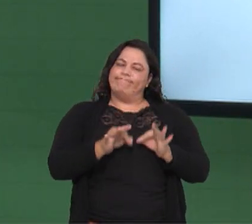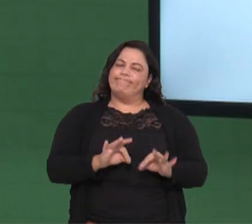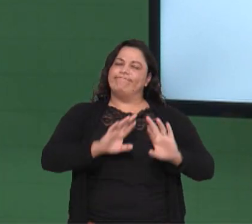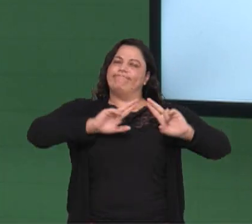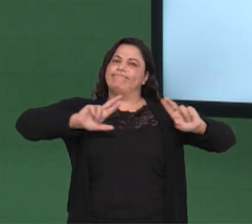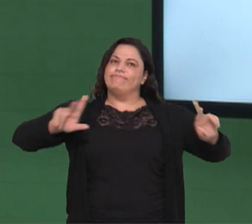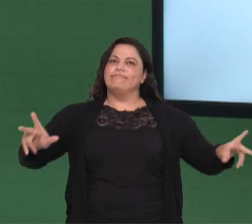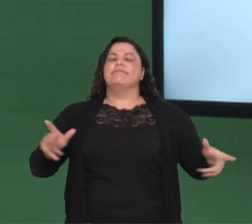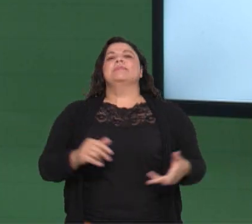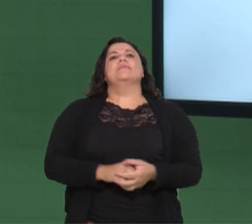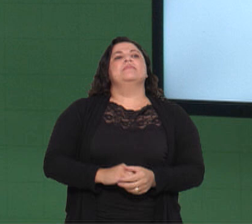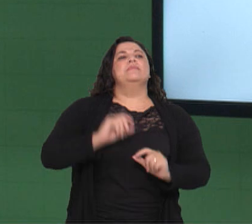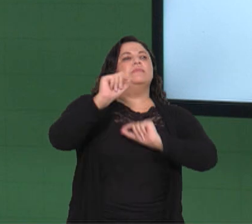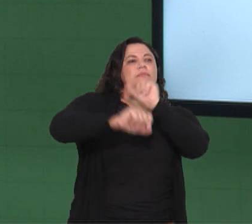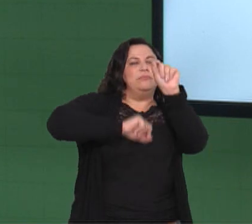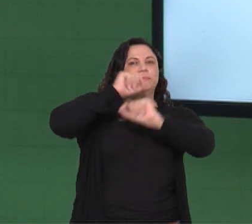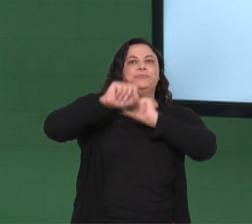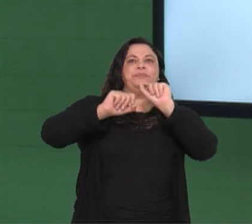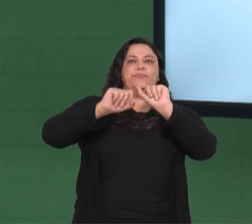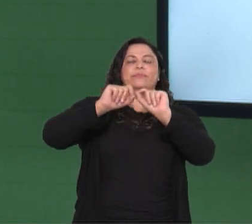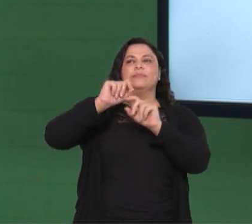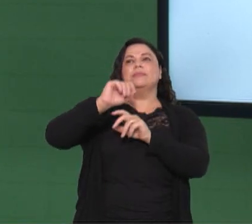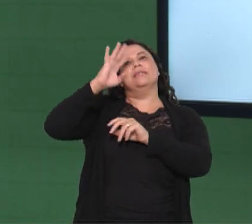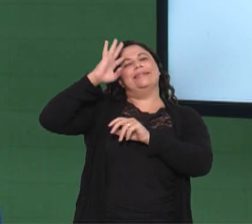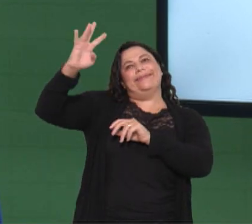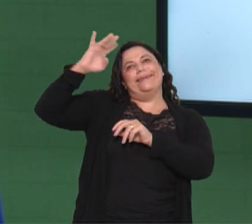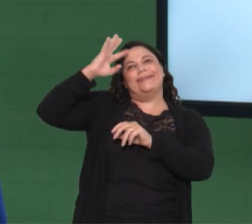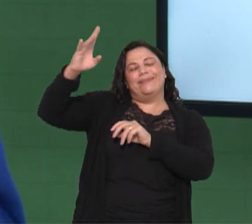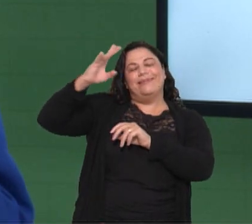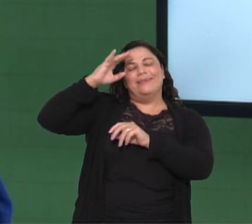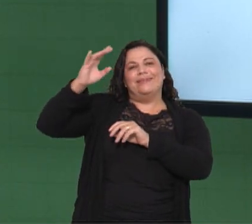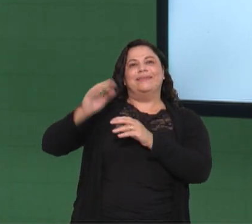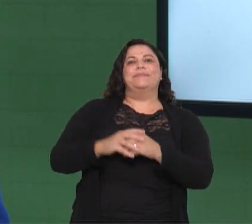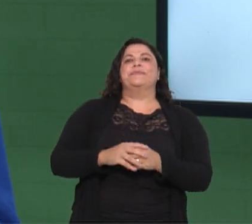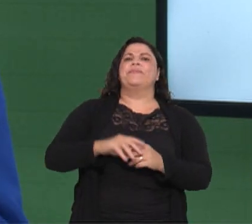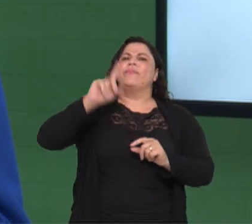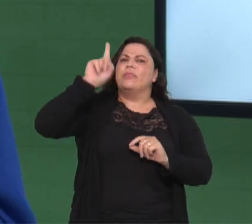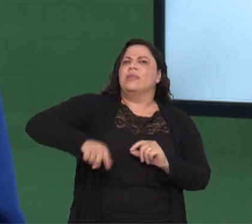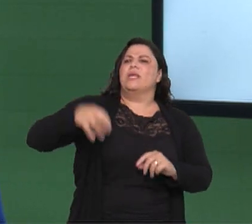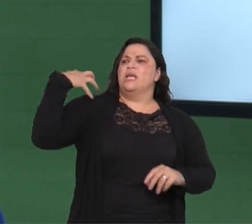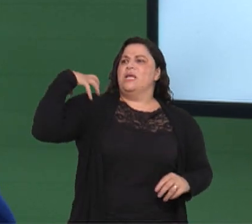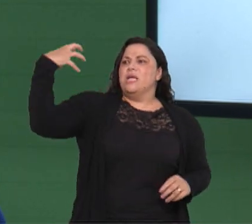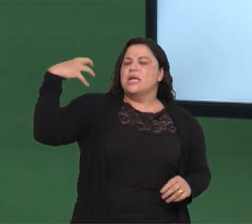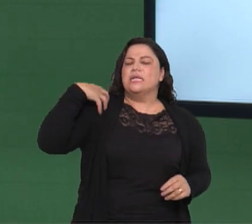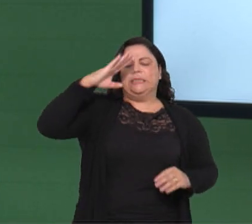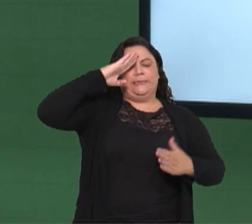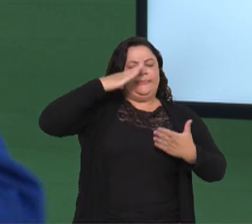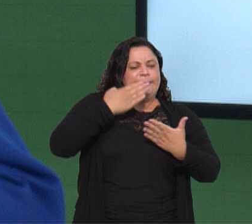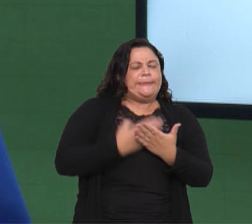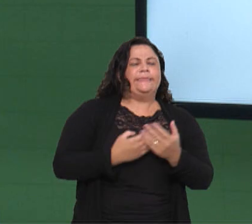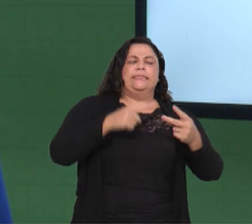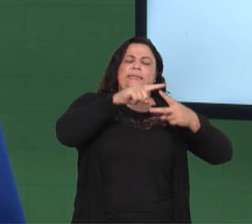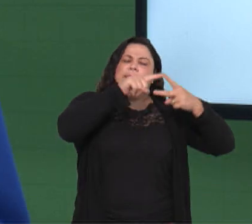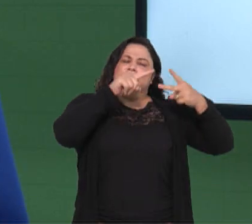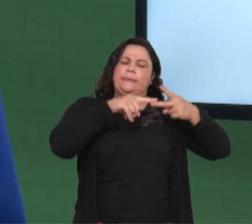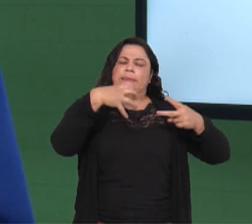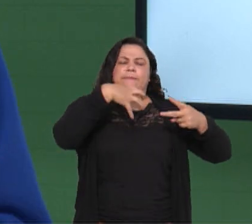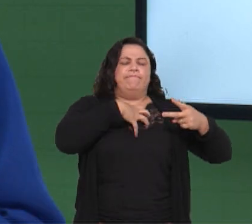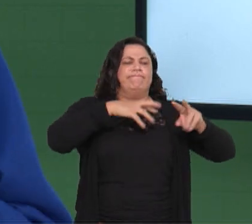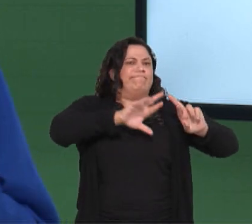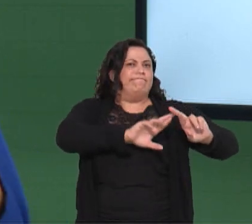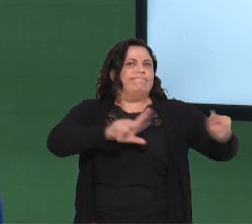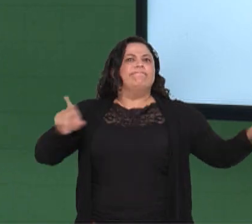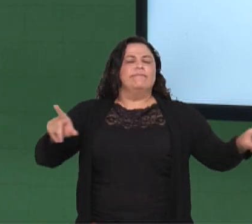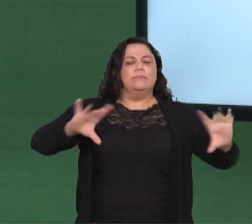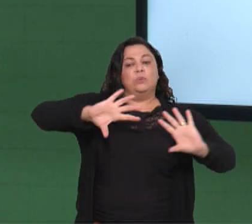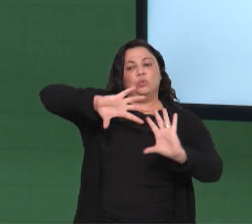O que é a teoria das ideias do Platão, retomando lá então? Platão acredita que existem duas realidades diferentes. Uma realidade que ele vai chamar de